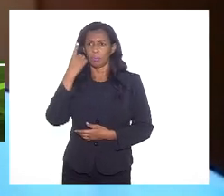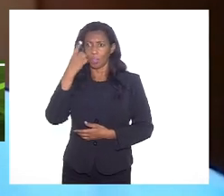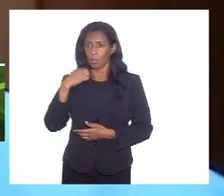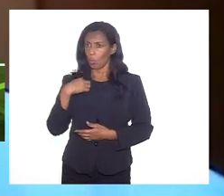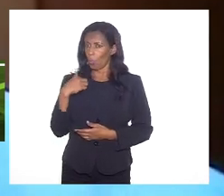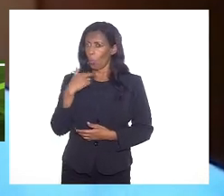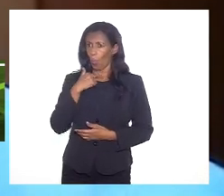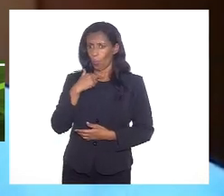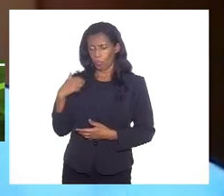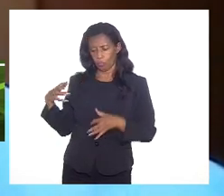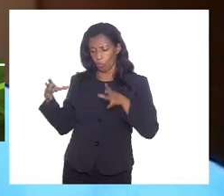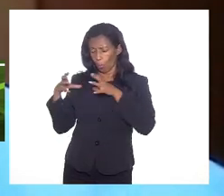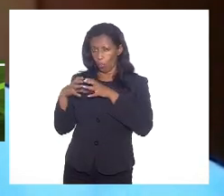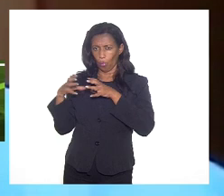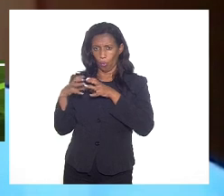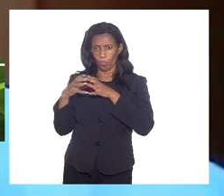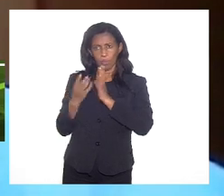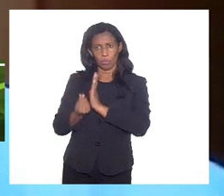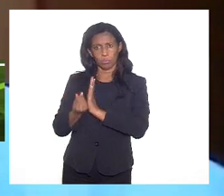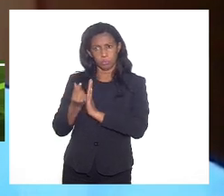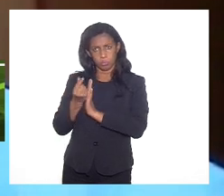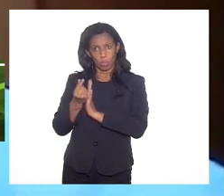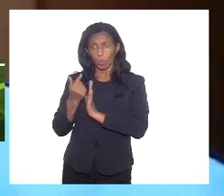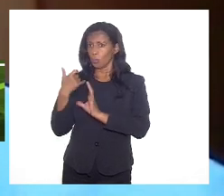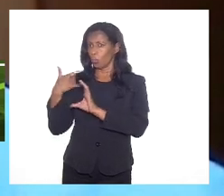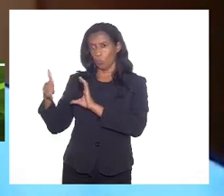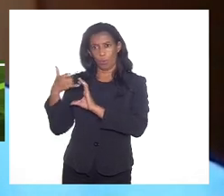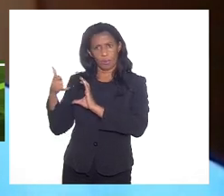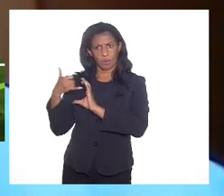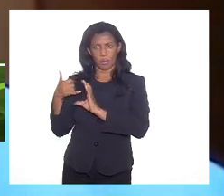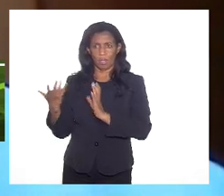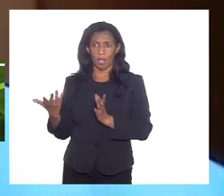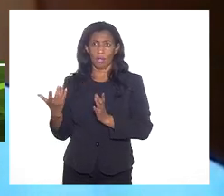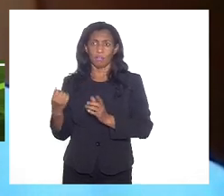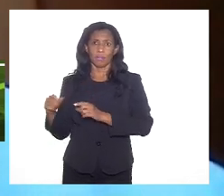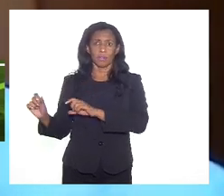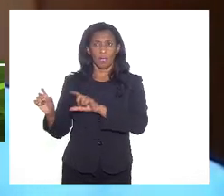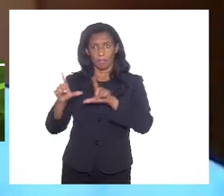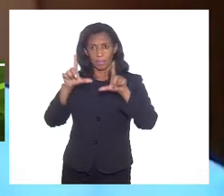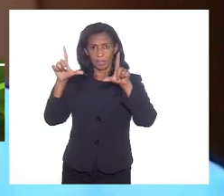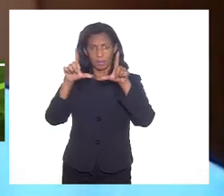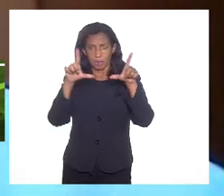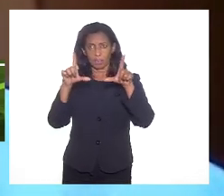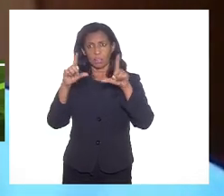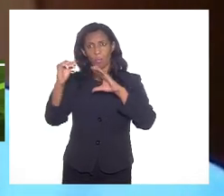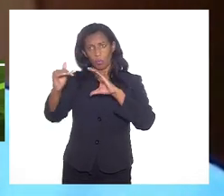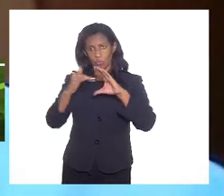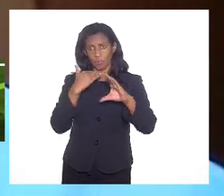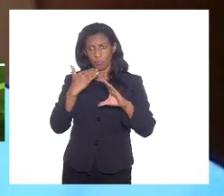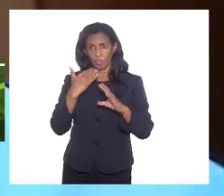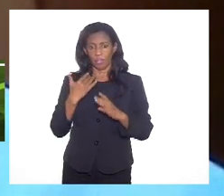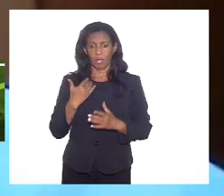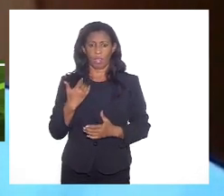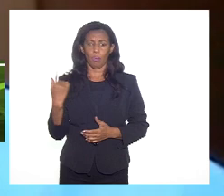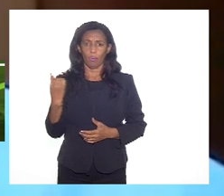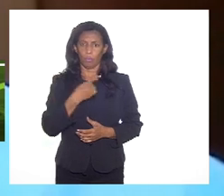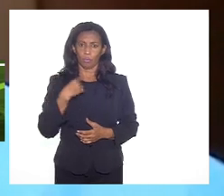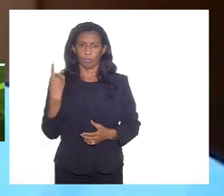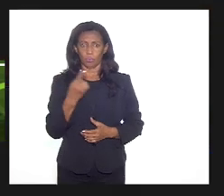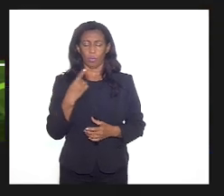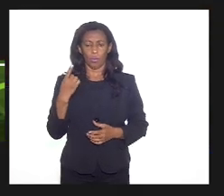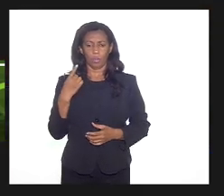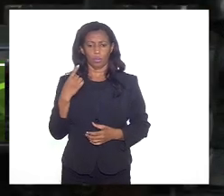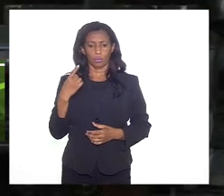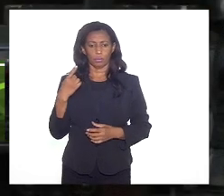comissão de orçamento, eu não estou no grupo de WhatsApp da comissão, se a apresentação do secretário Nelson Rocha pode ser enviada também para o nosso WhatsApp.